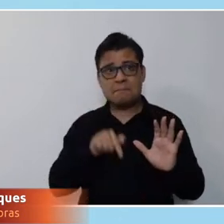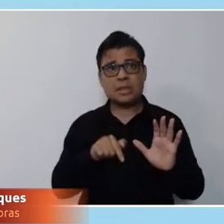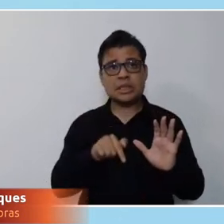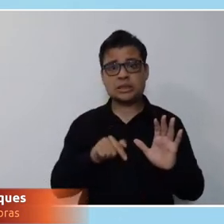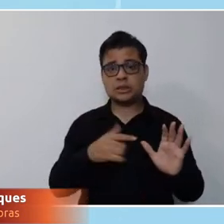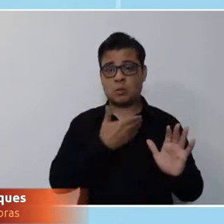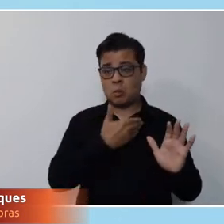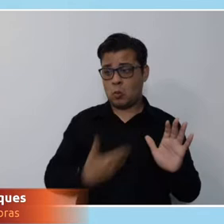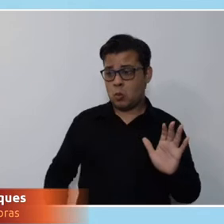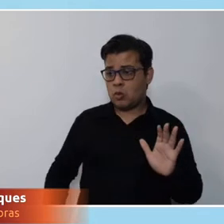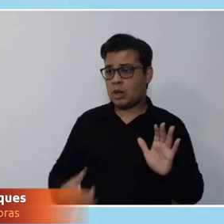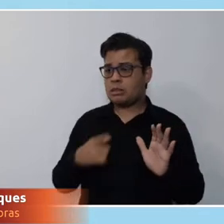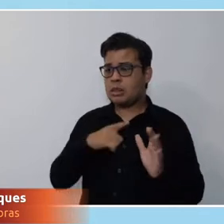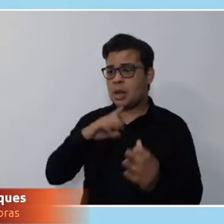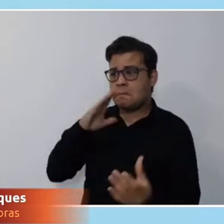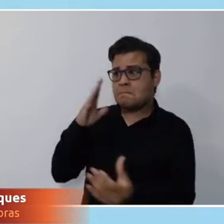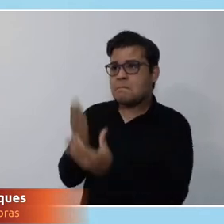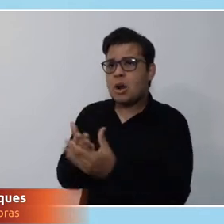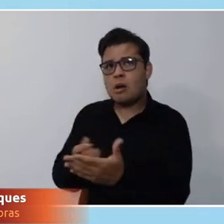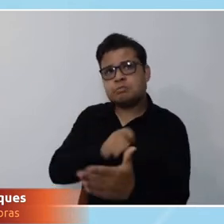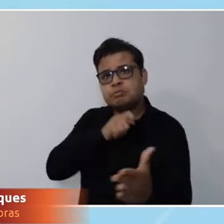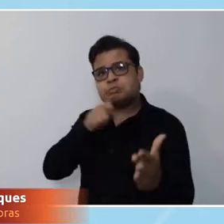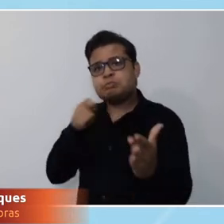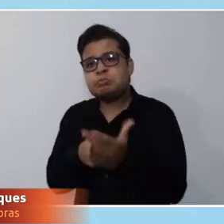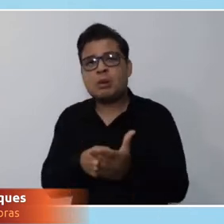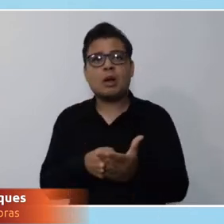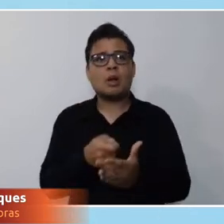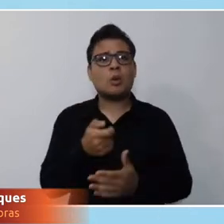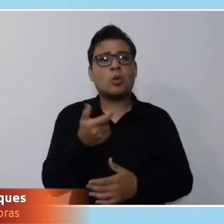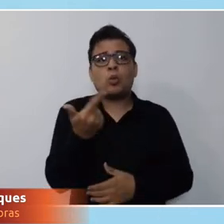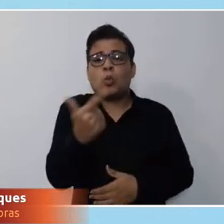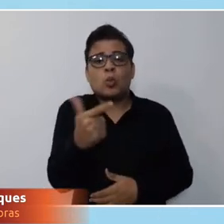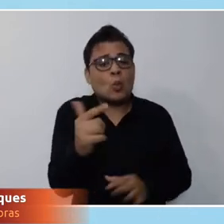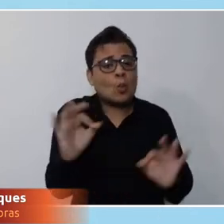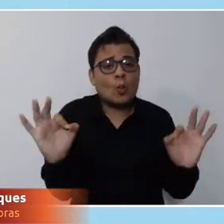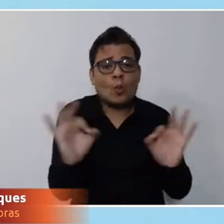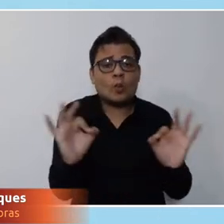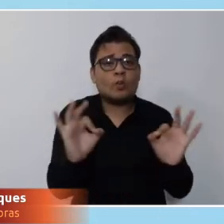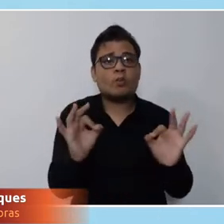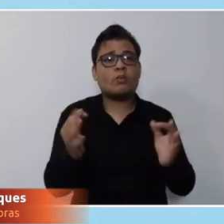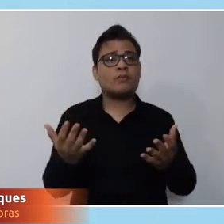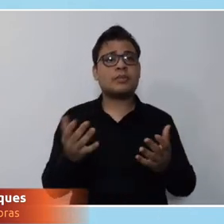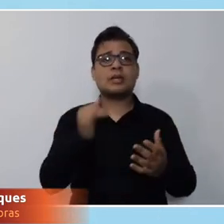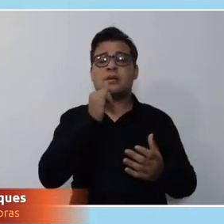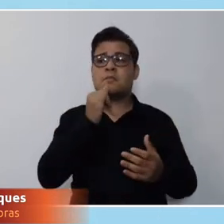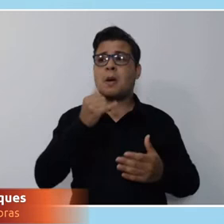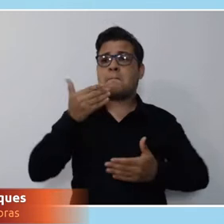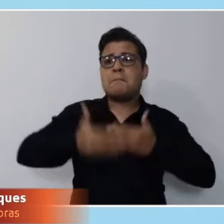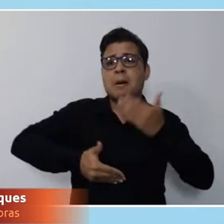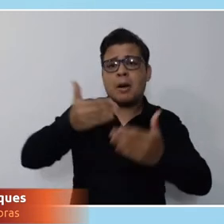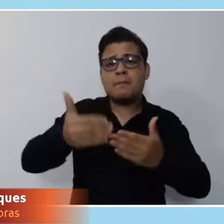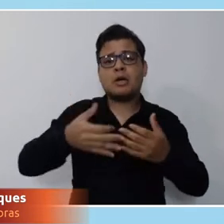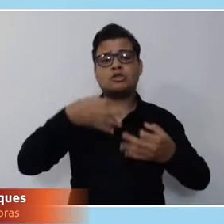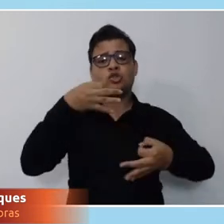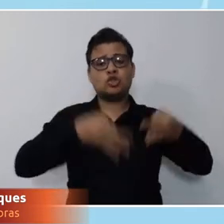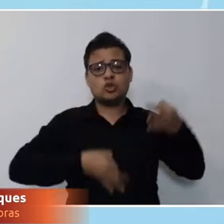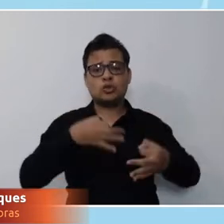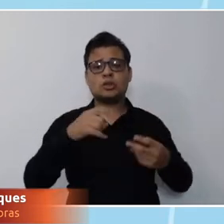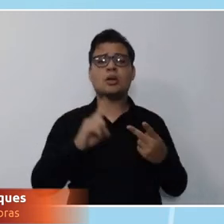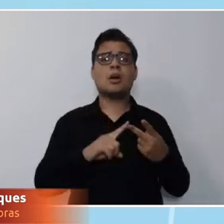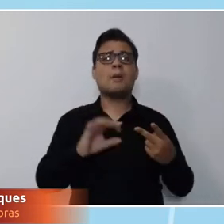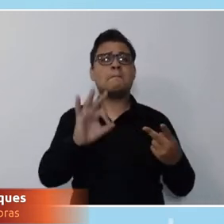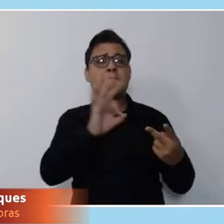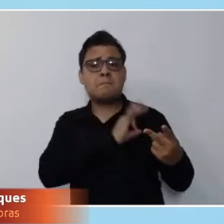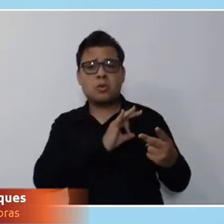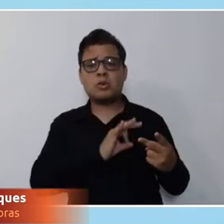para fazer qualquer tipo de gestão no que se refere a trâmites jurídicos ou policiais ou de investigação ou